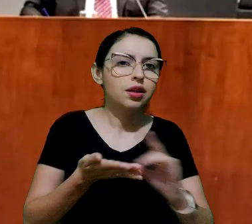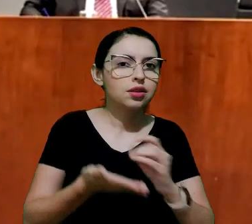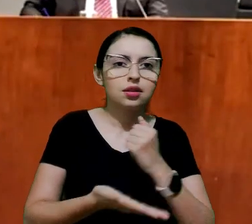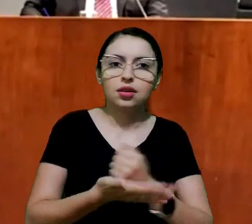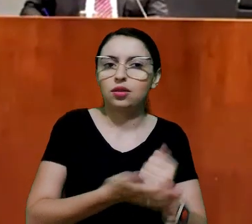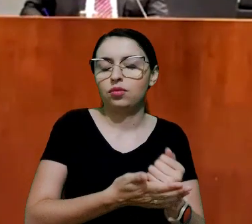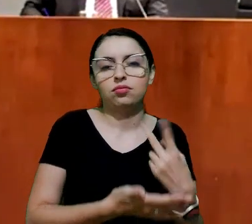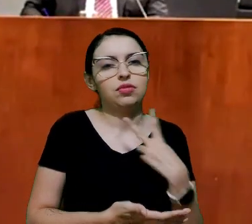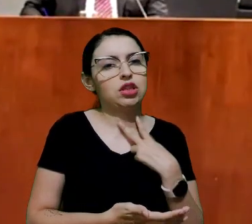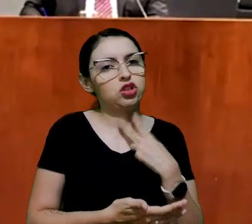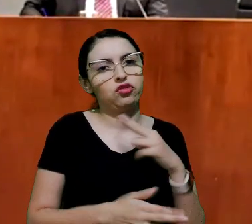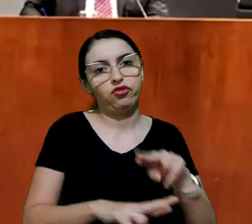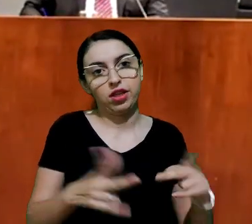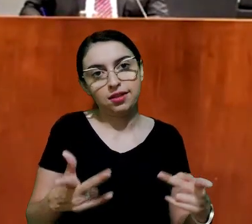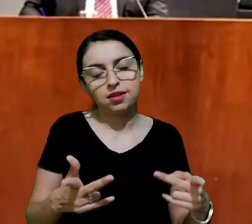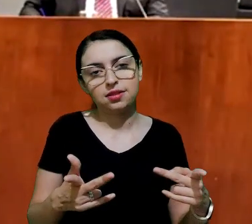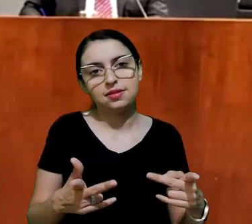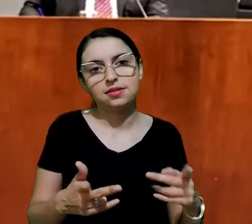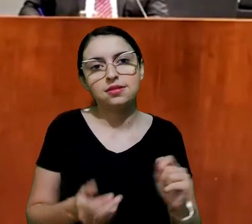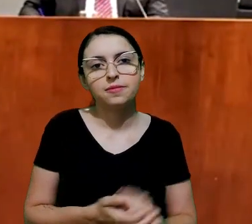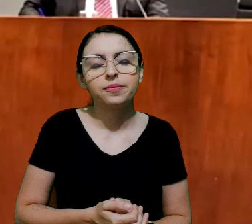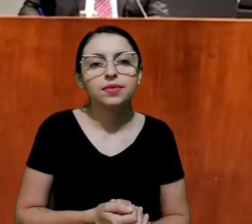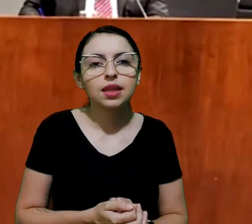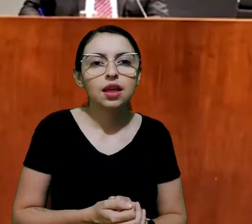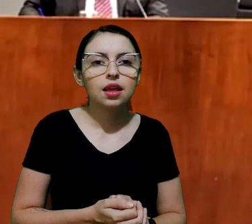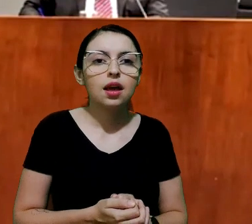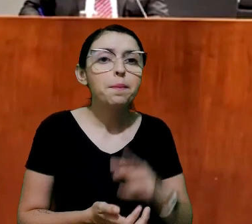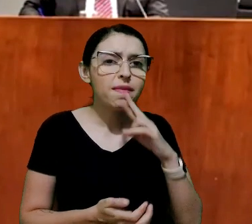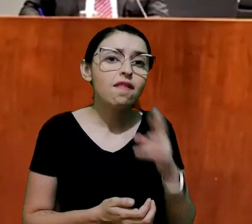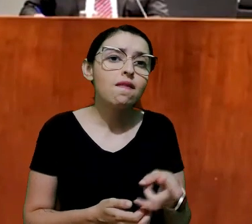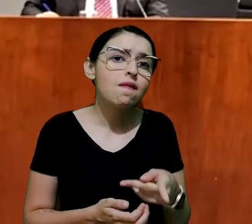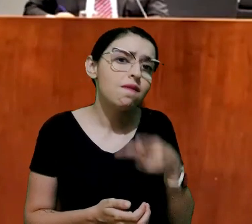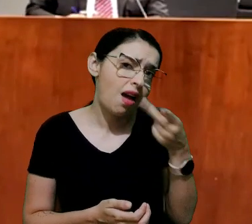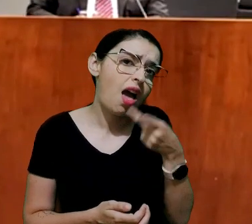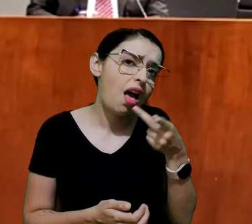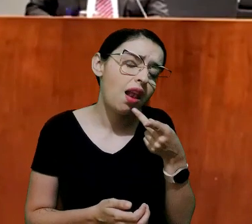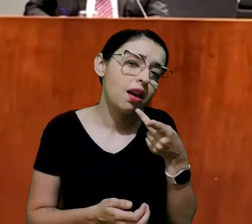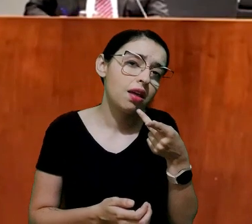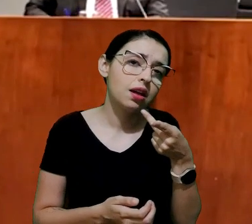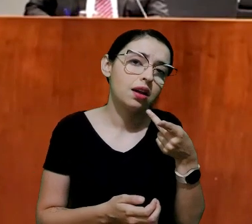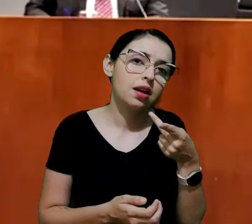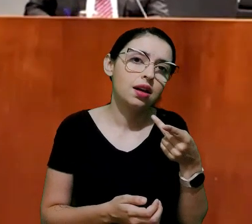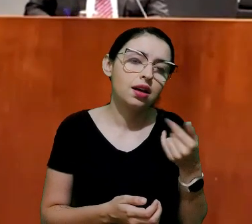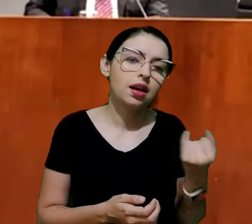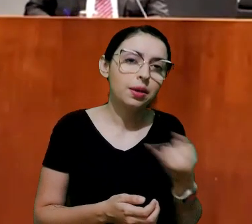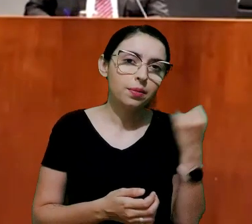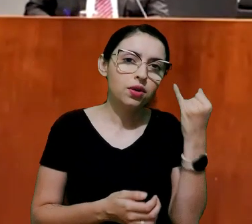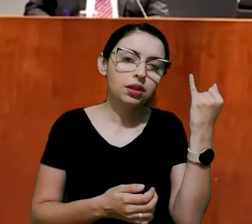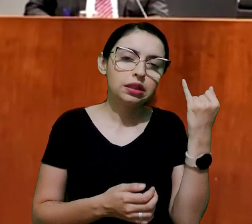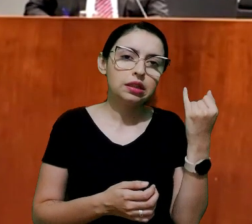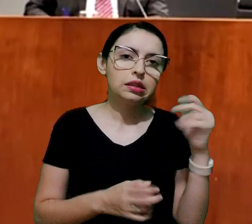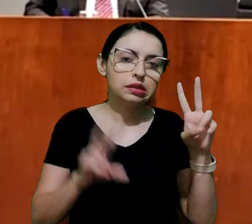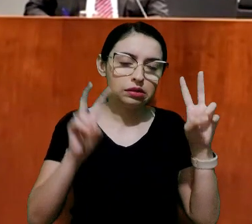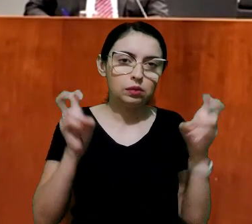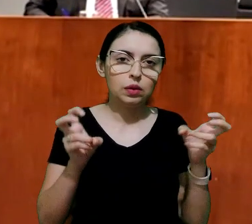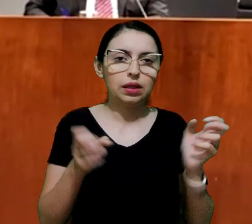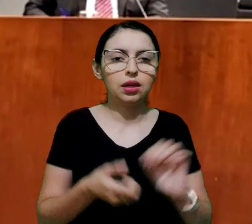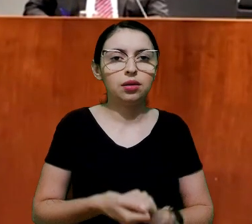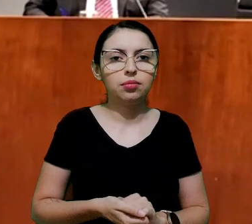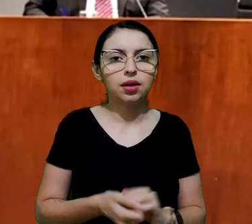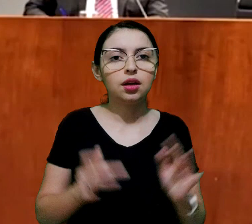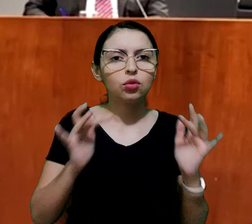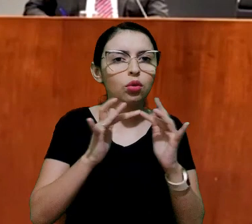eu começo a minha pequena intervenção, né, falando sobre essa questão, né, e a